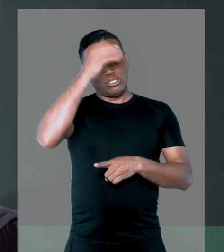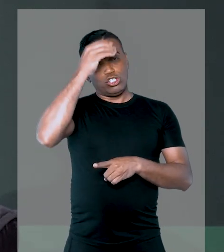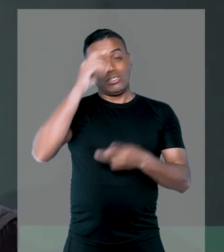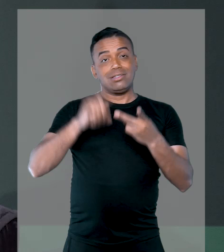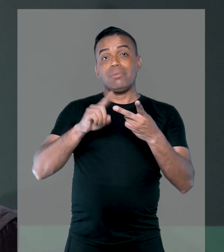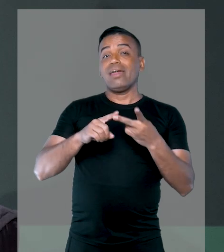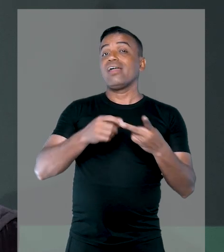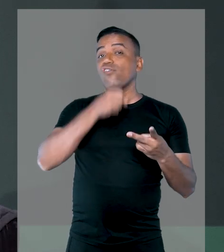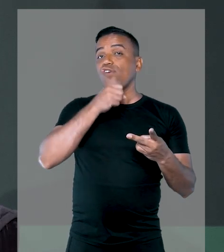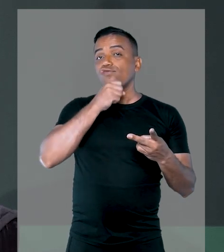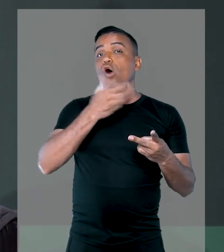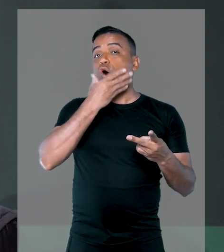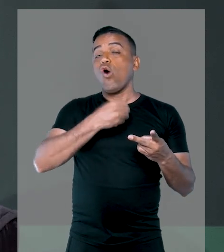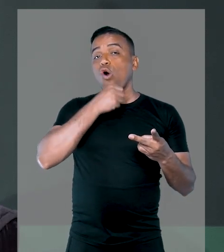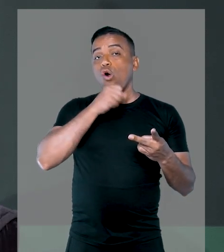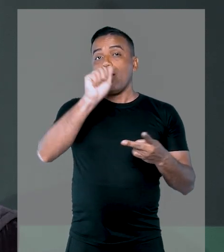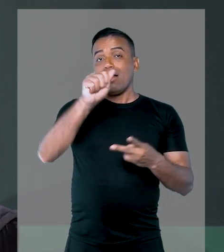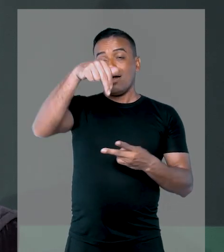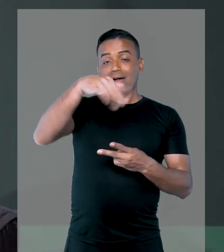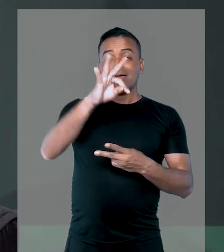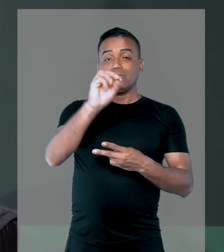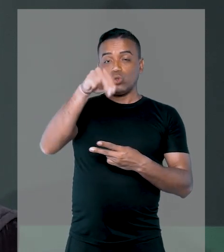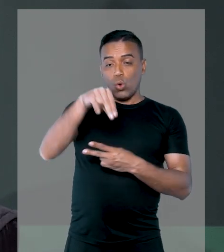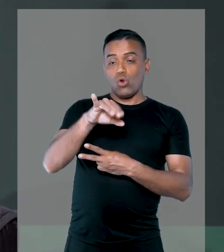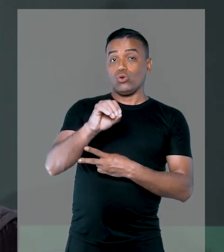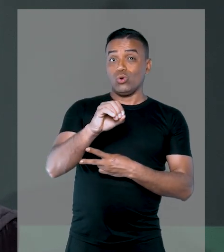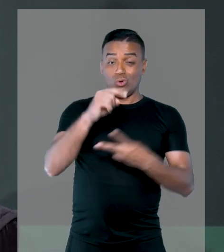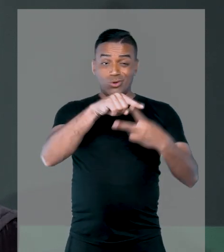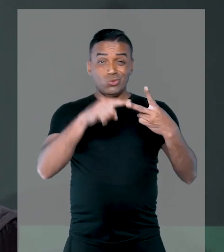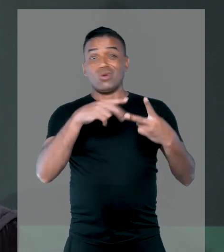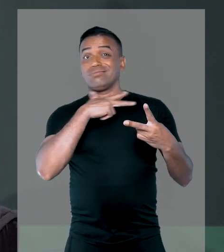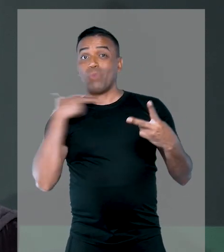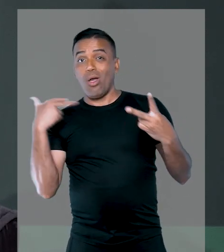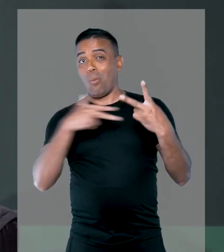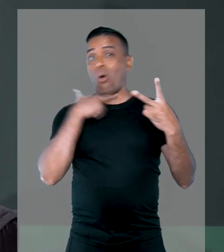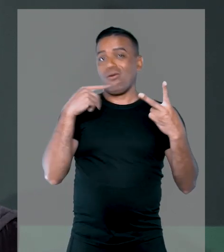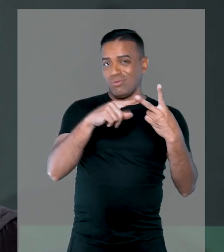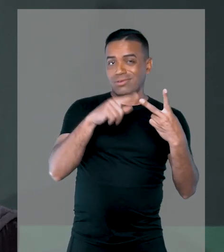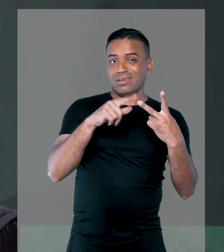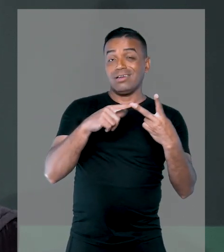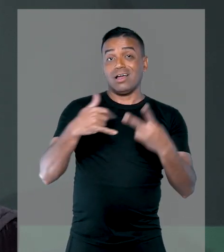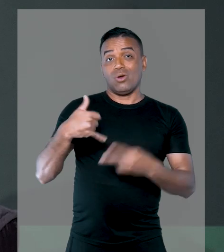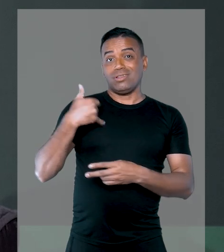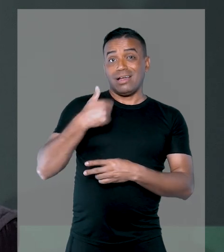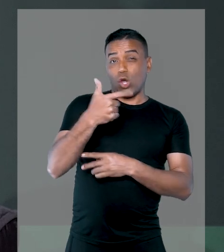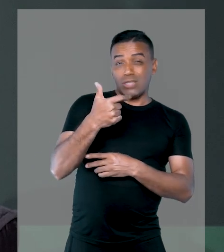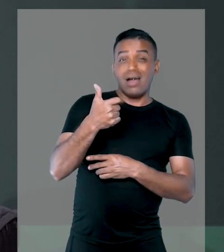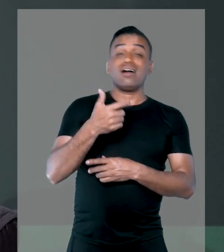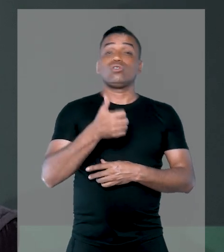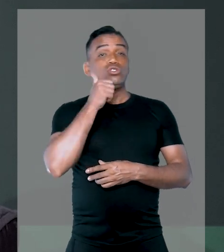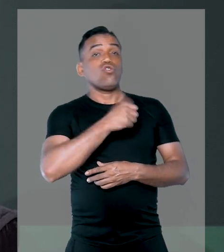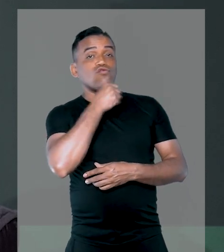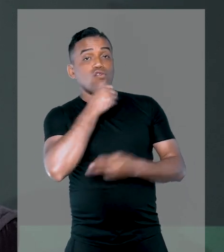Antônio. Os 2 são falecidos, mas eu tive contato com eles. O meu avô até os meus 12 anos e a minha tia